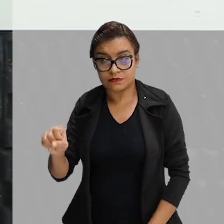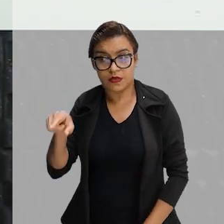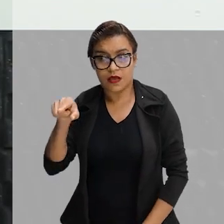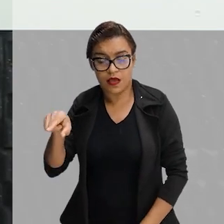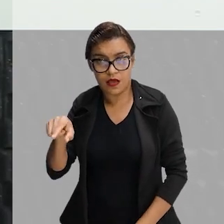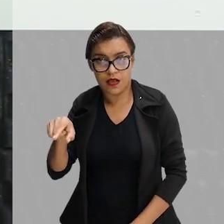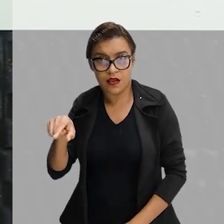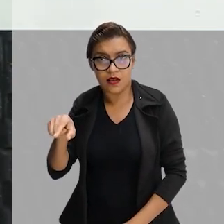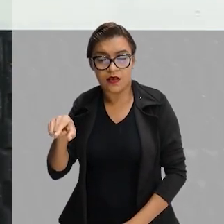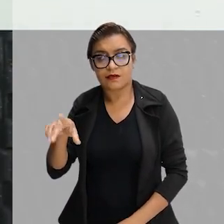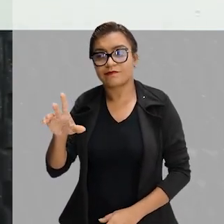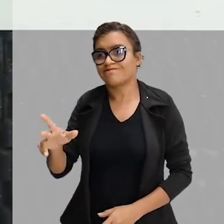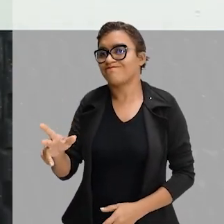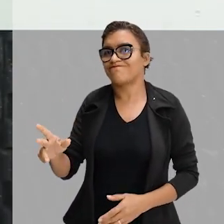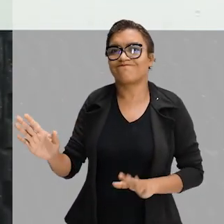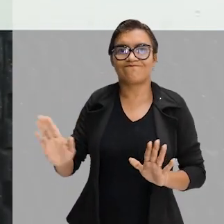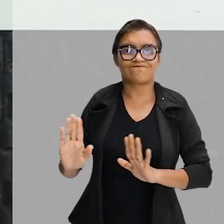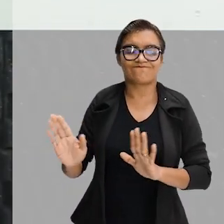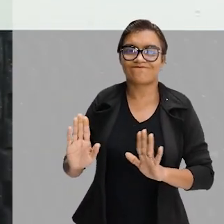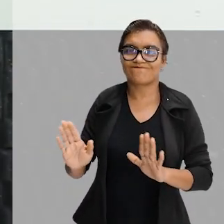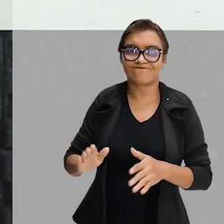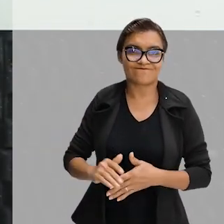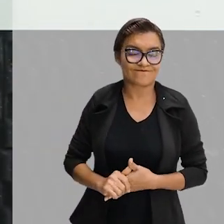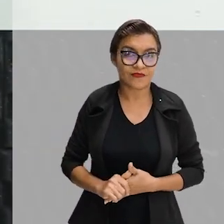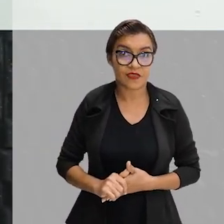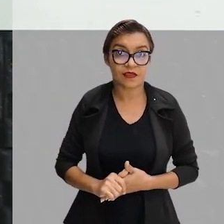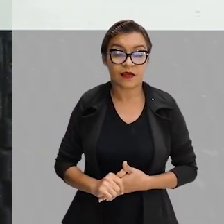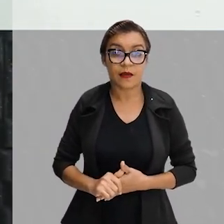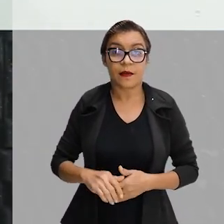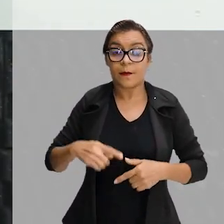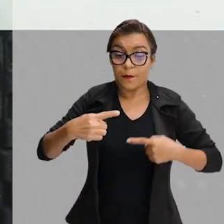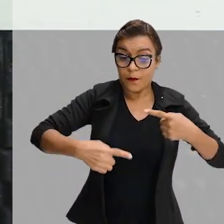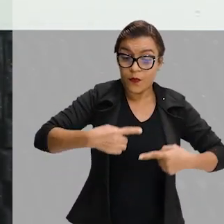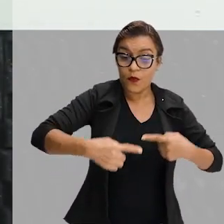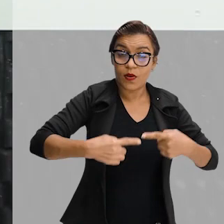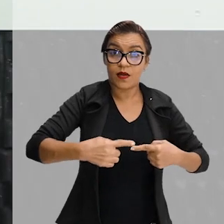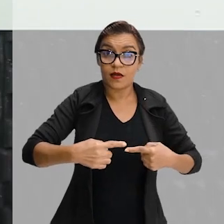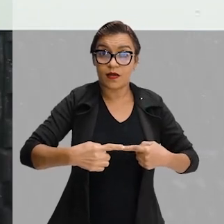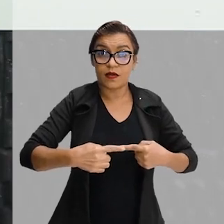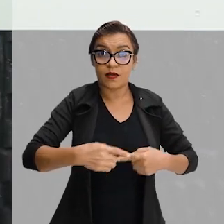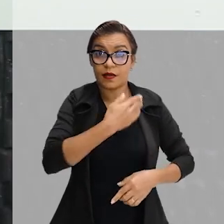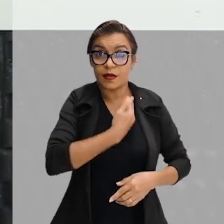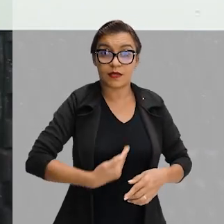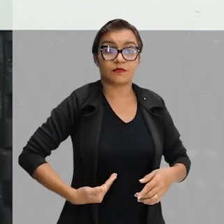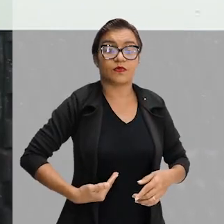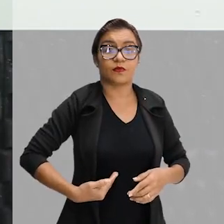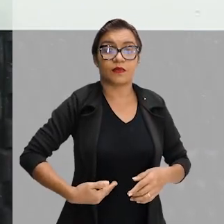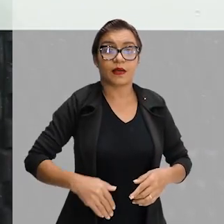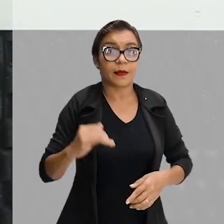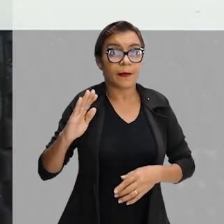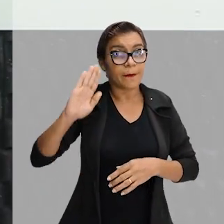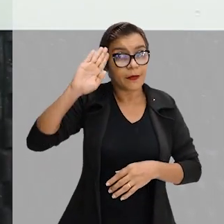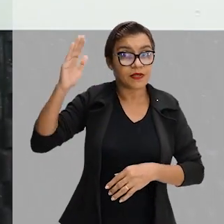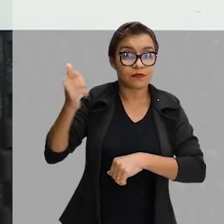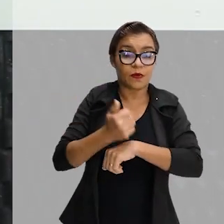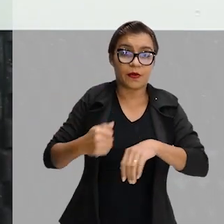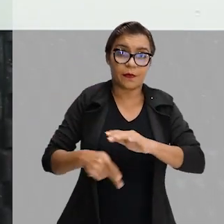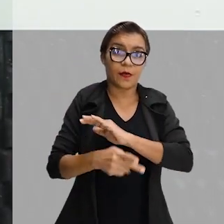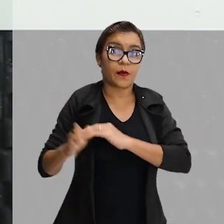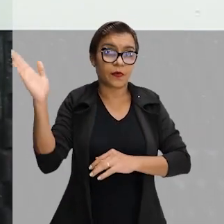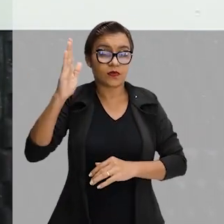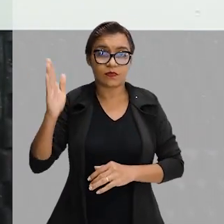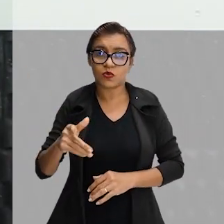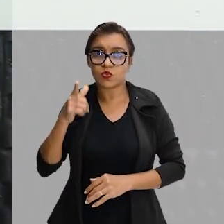ele que ficou enganado, não, ele não se enganou. O que aconteceu foi que as políticas públicas, principalmente as do Brasil, não